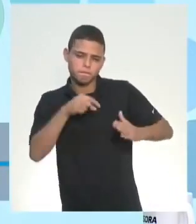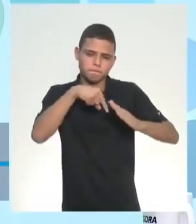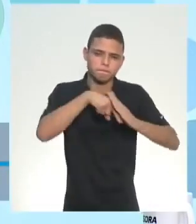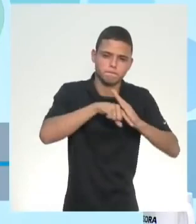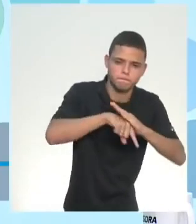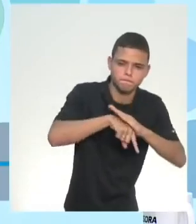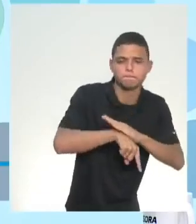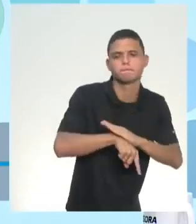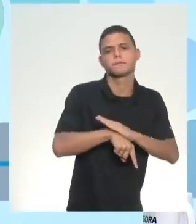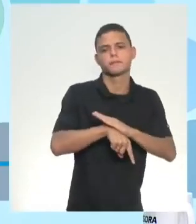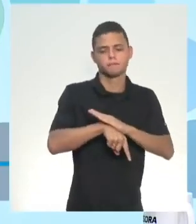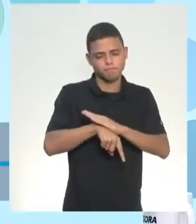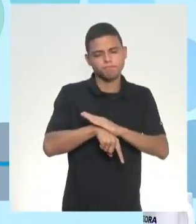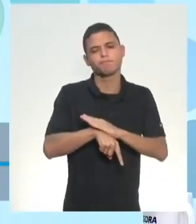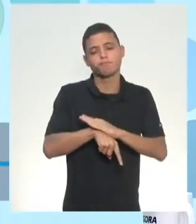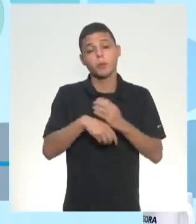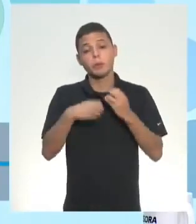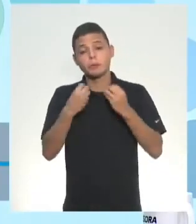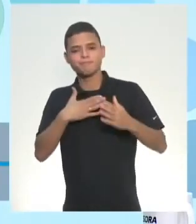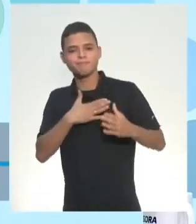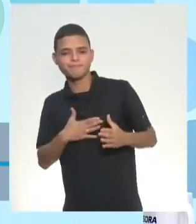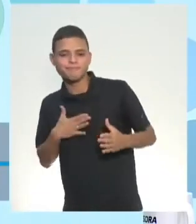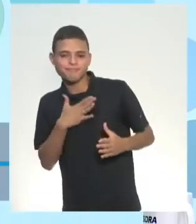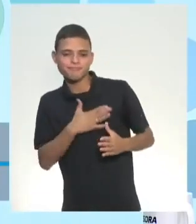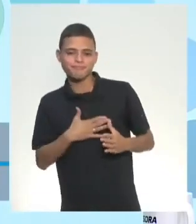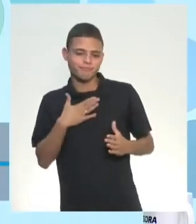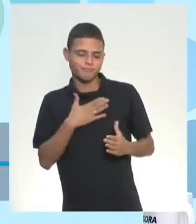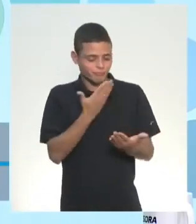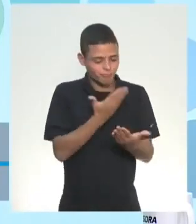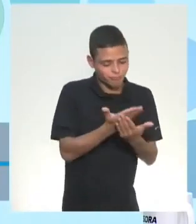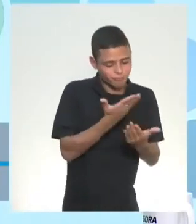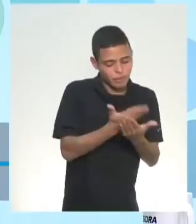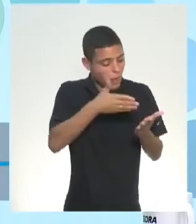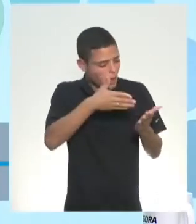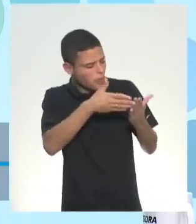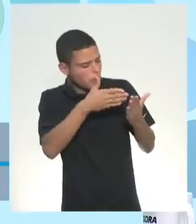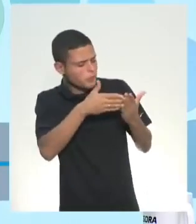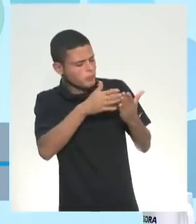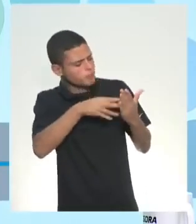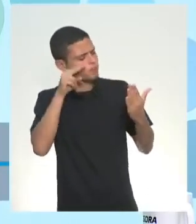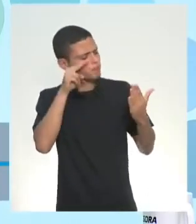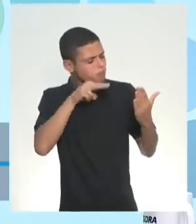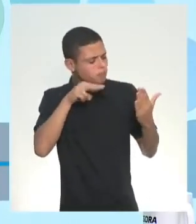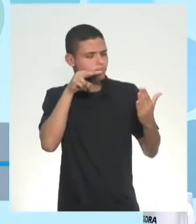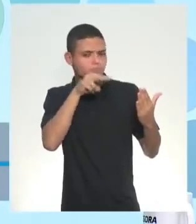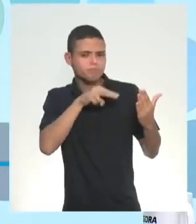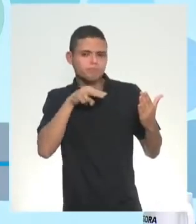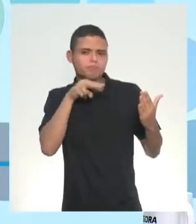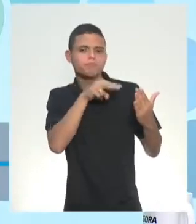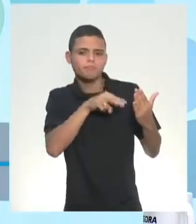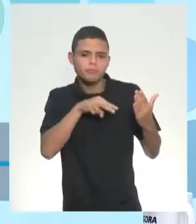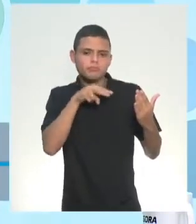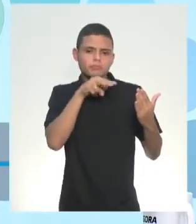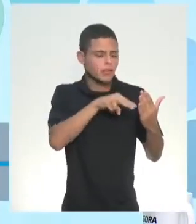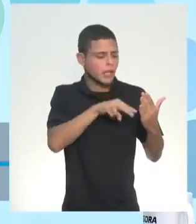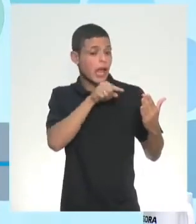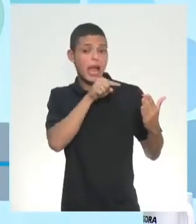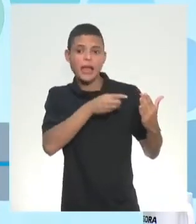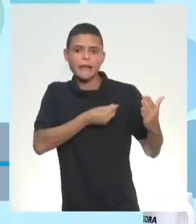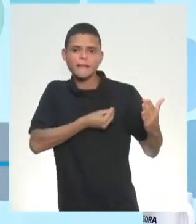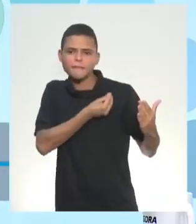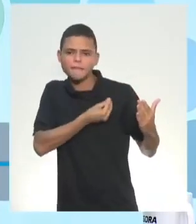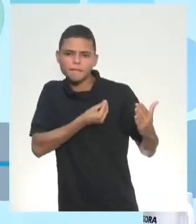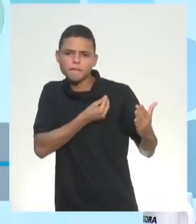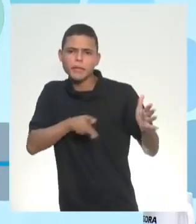estar lendo e parecia que eu estava vivendo ali junto com aquelas pessoas, porque te convida a sentir o que eles sentem.